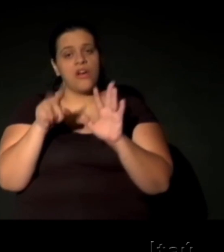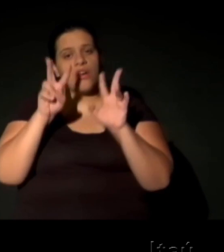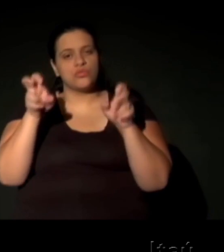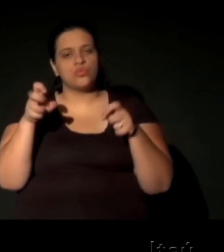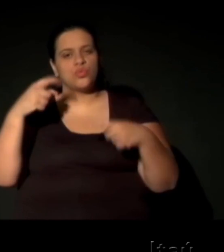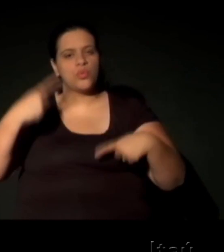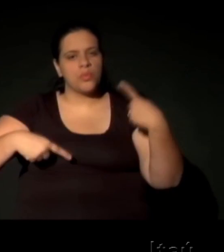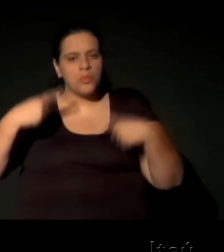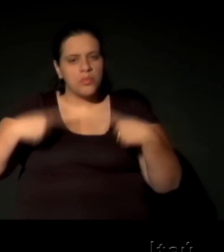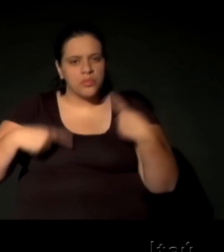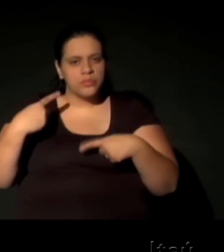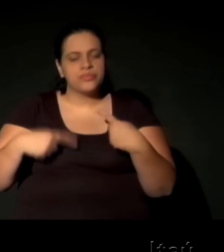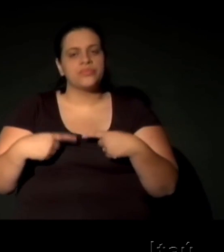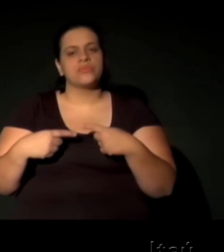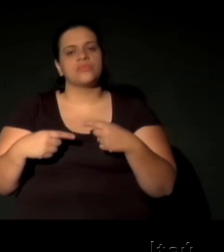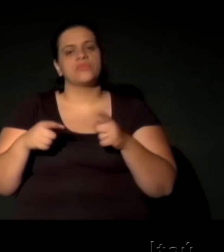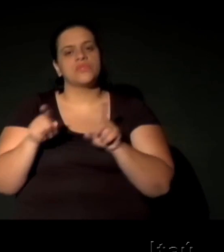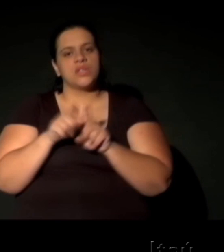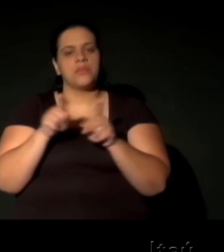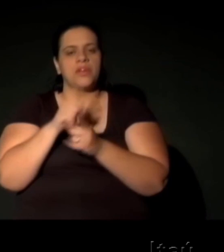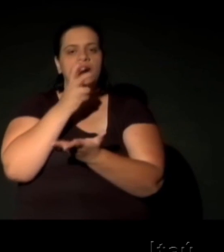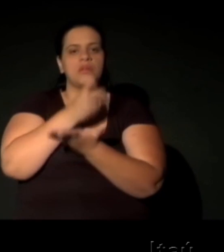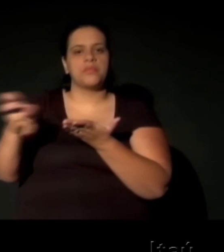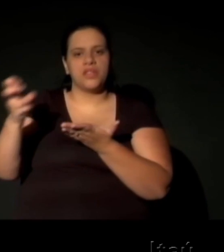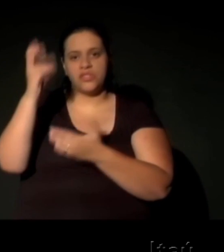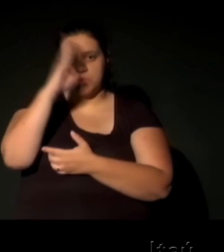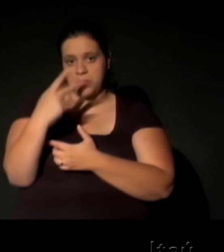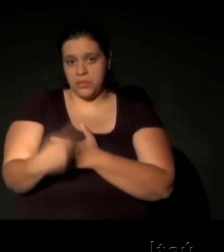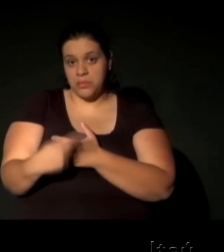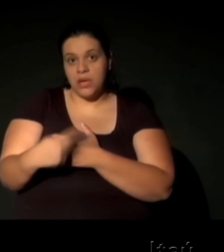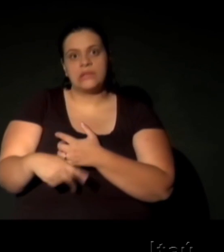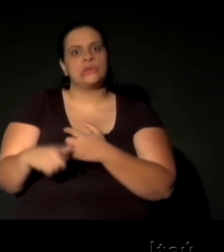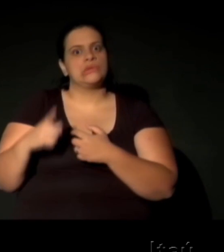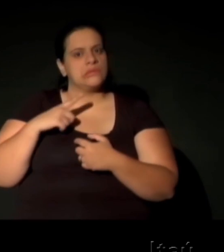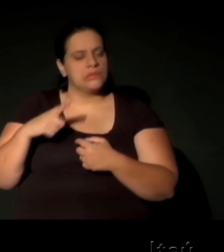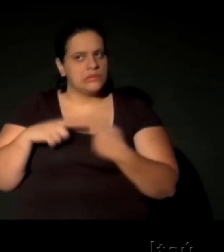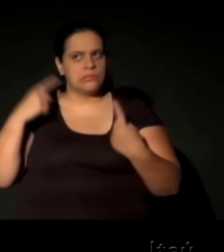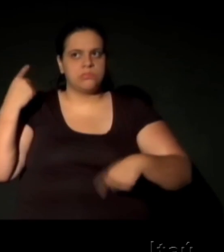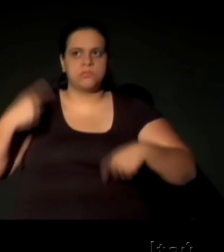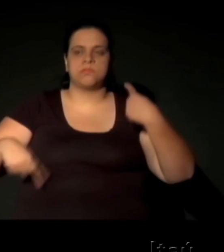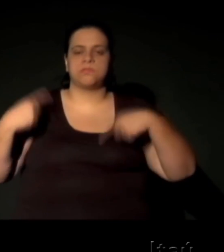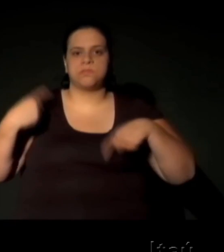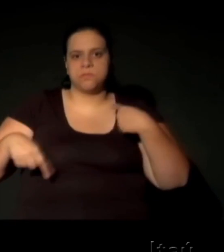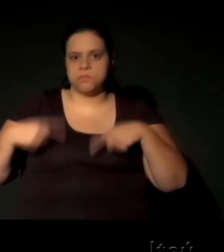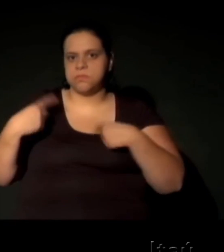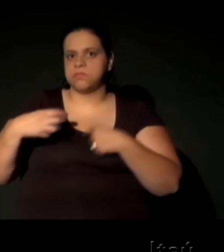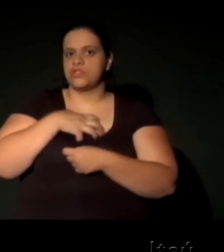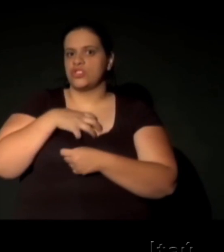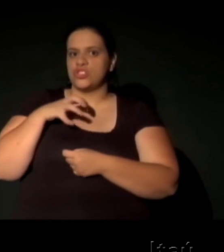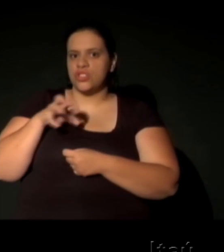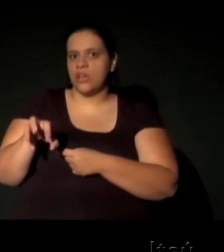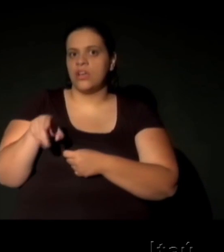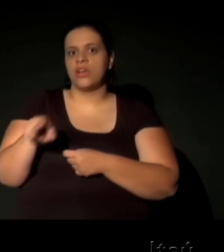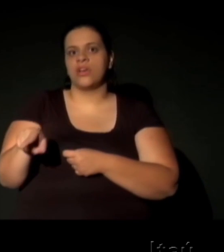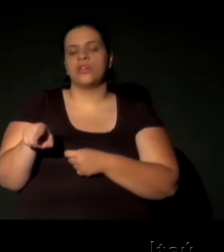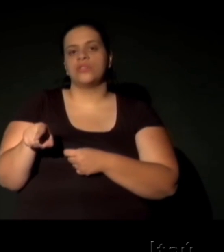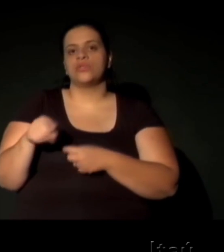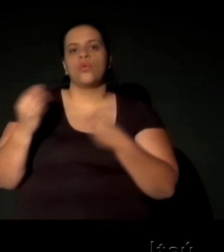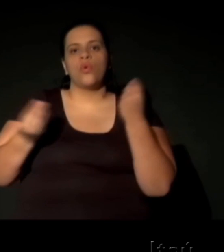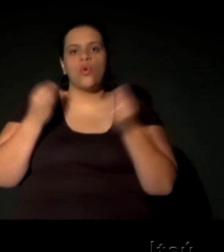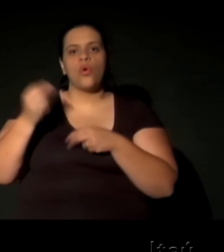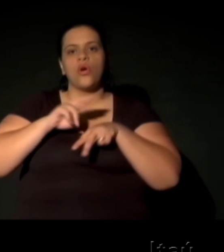né Eh a questão do impeachment no Brasil teve um Fortíssimo né Eh eh característica de de